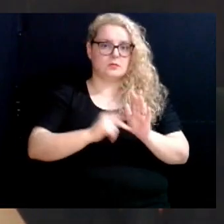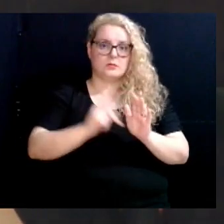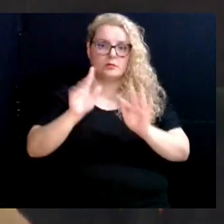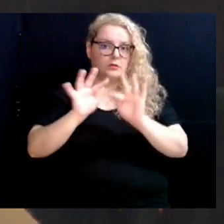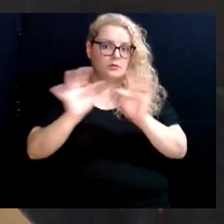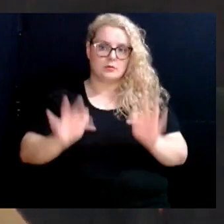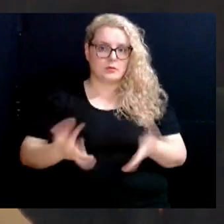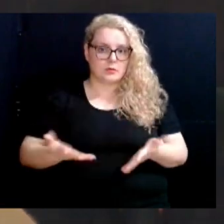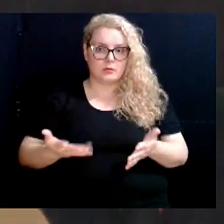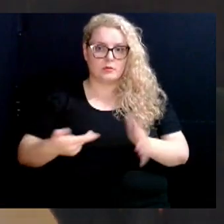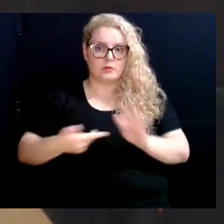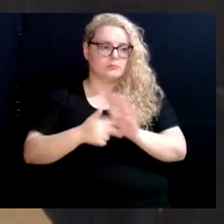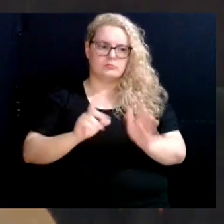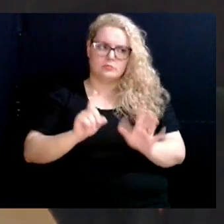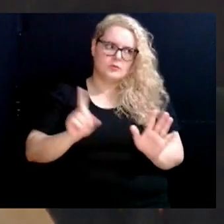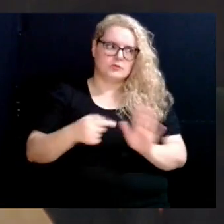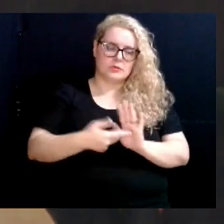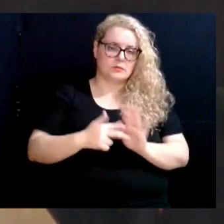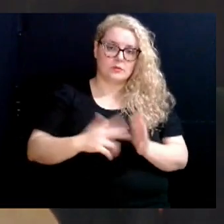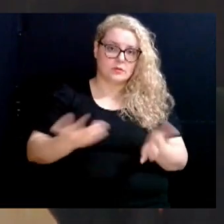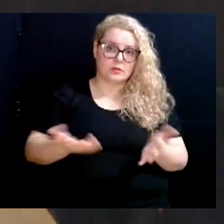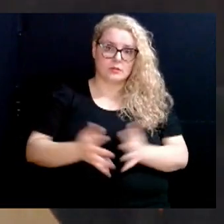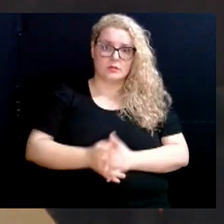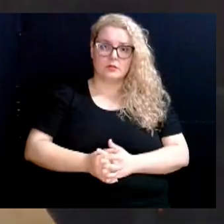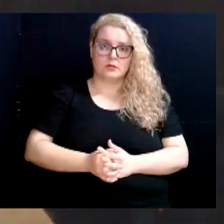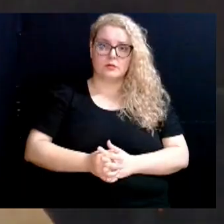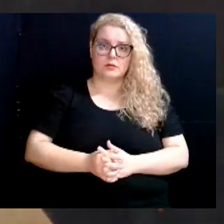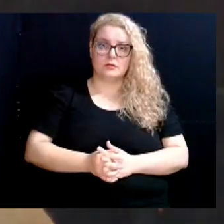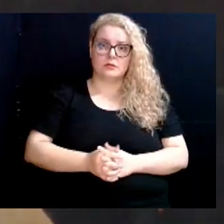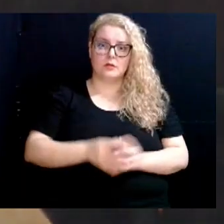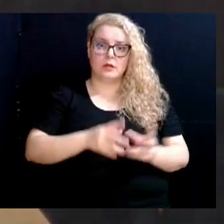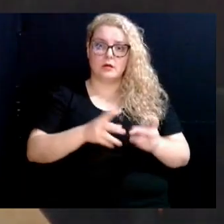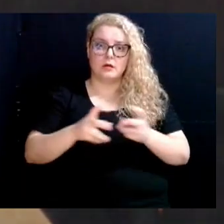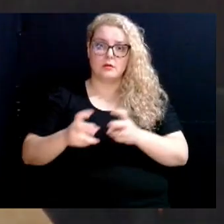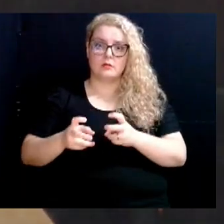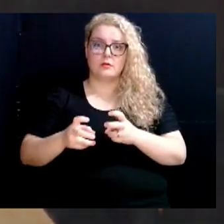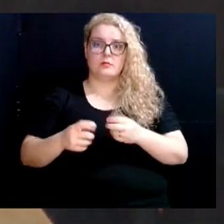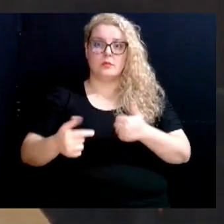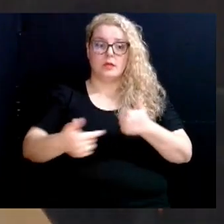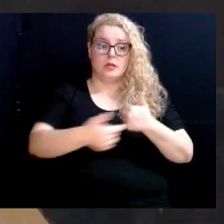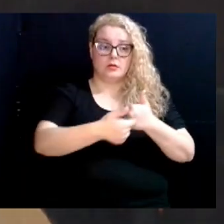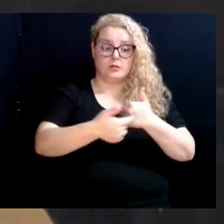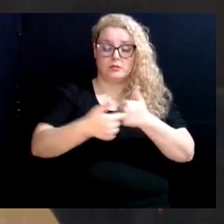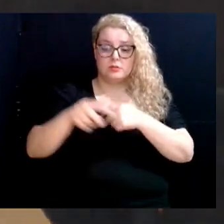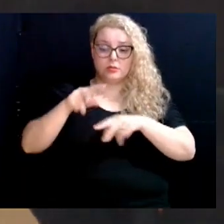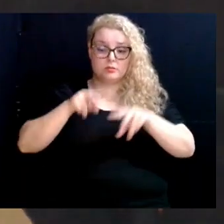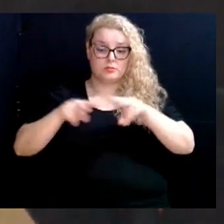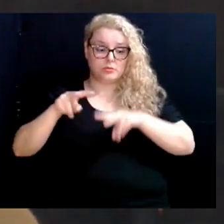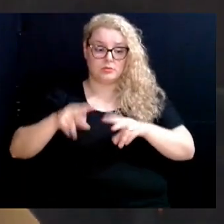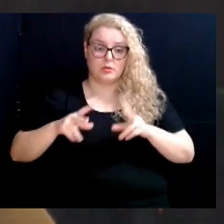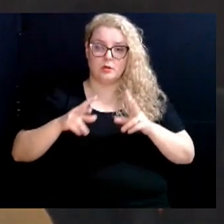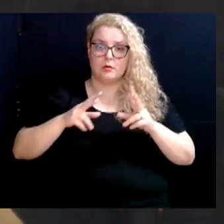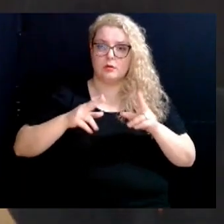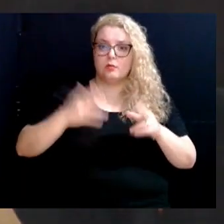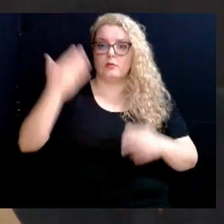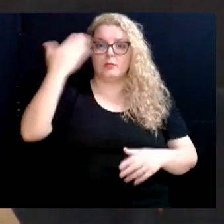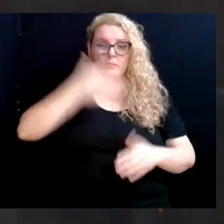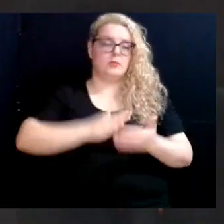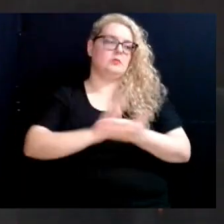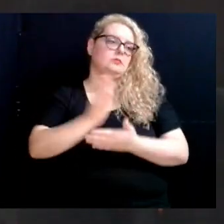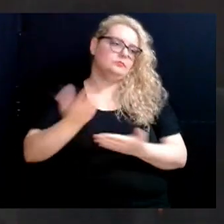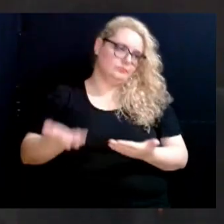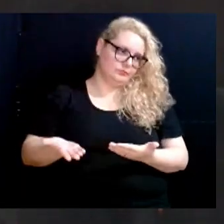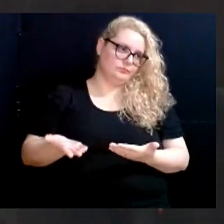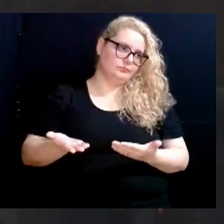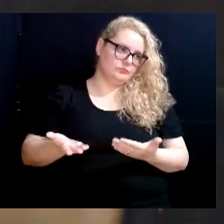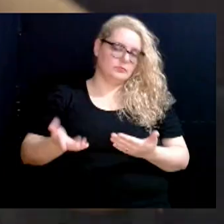com aquilo, né? A gente agora tá percebendo muito as curtidas, as visualizações como prova de aprovação, né? Então a